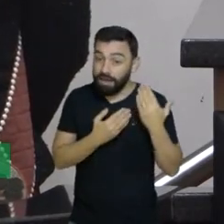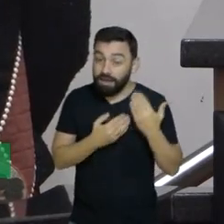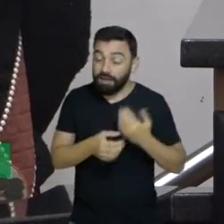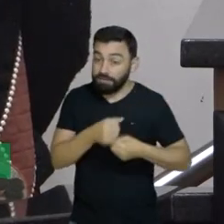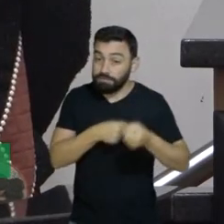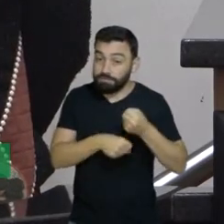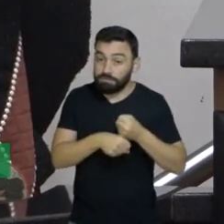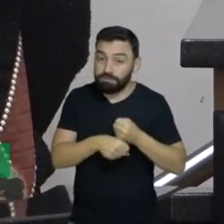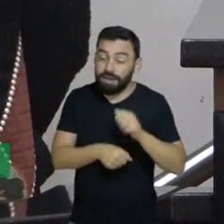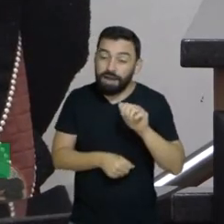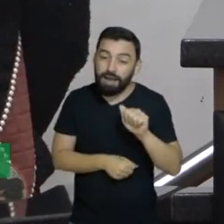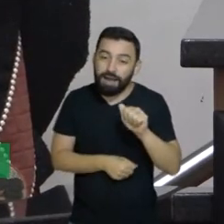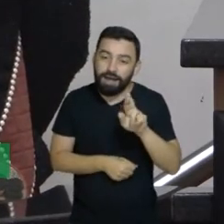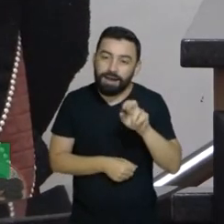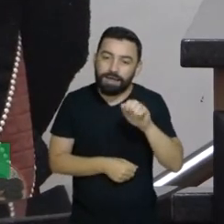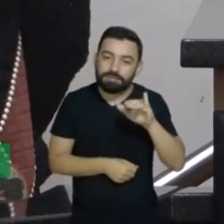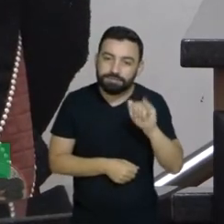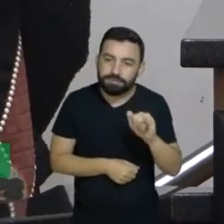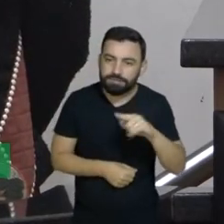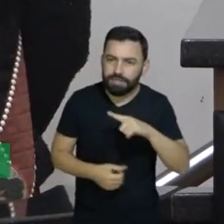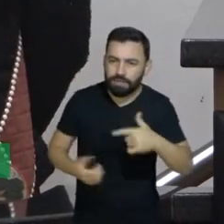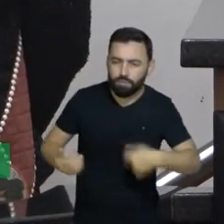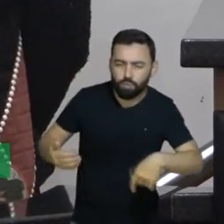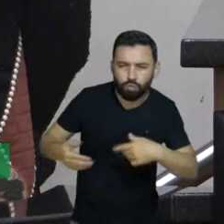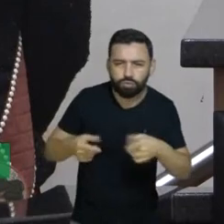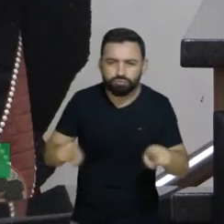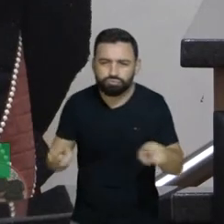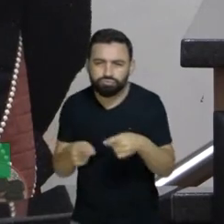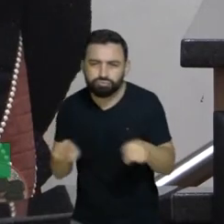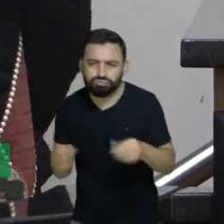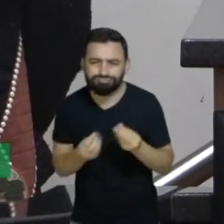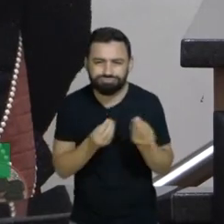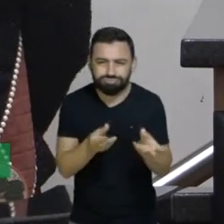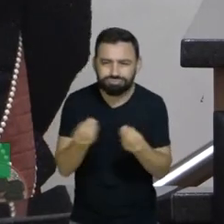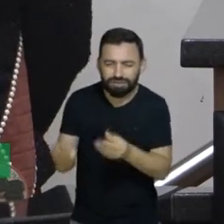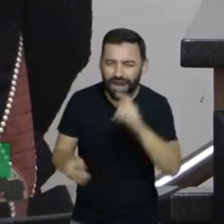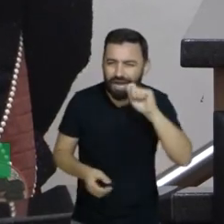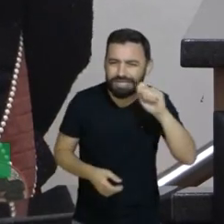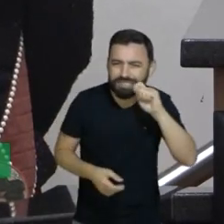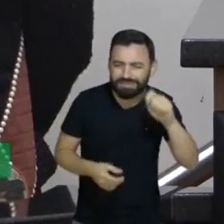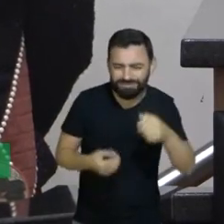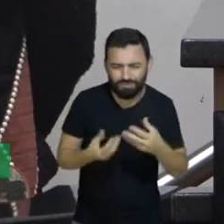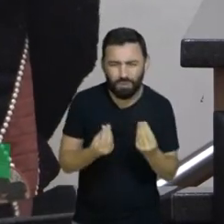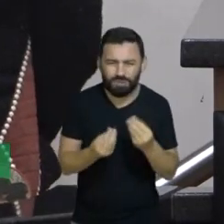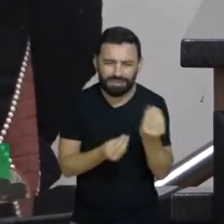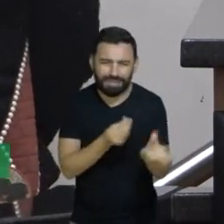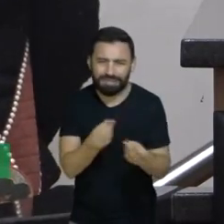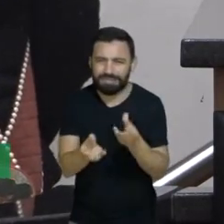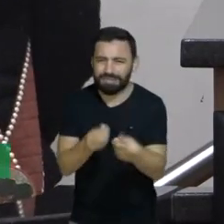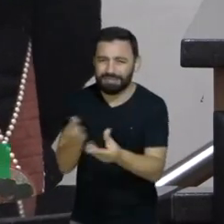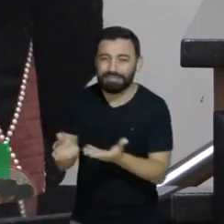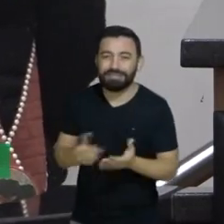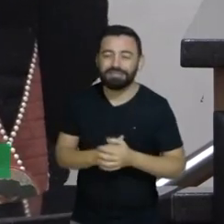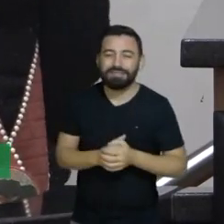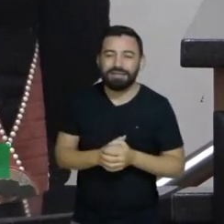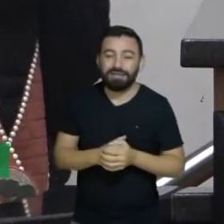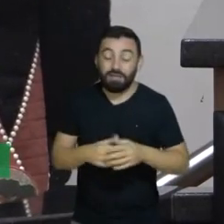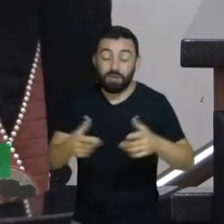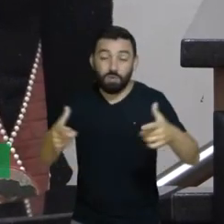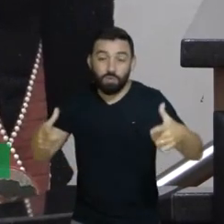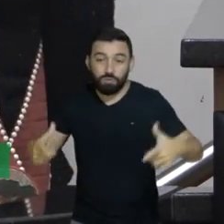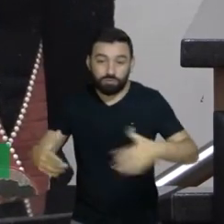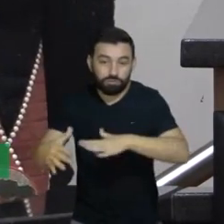Paim e amigos reuniram músicos e ofereceram muito pinhão cozido para as pessoas, no calçadão da Praça João